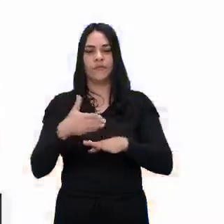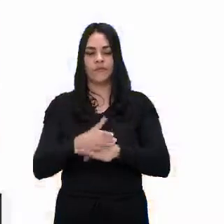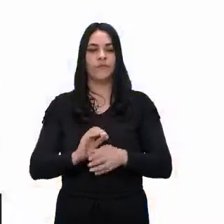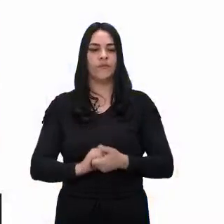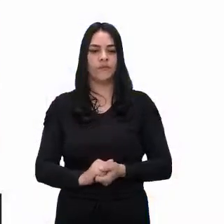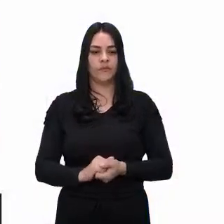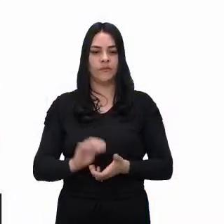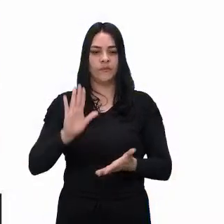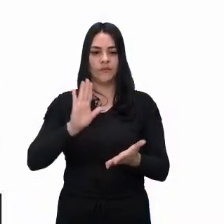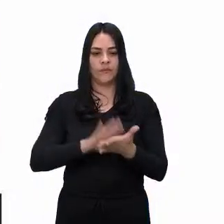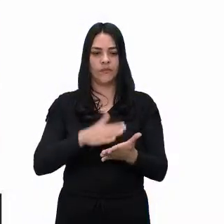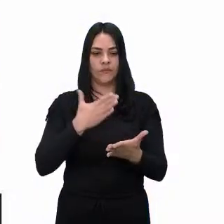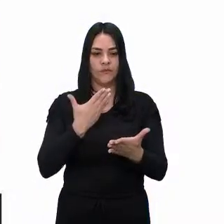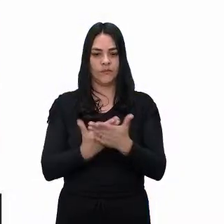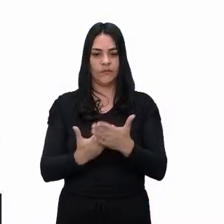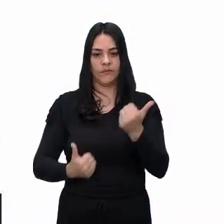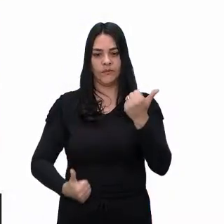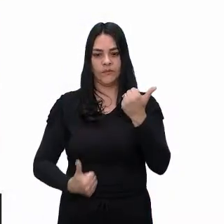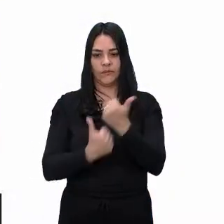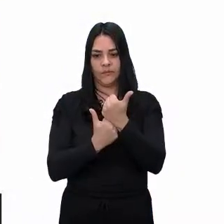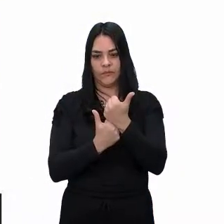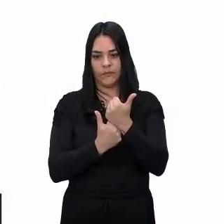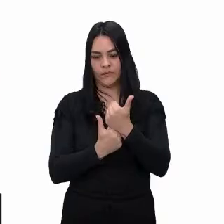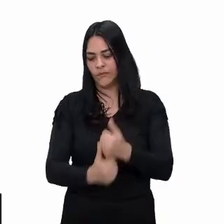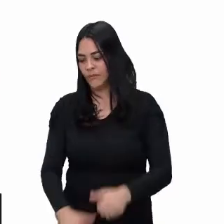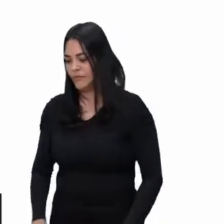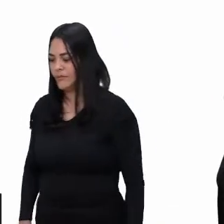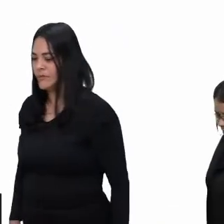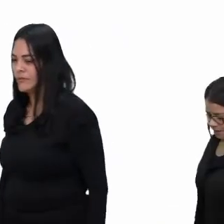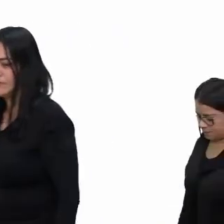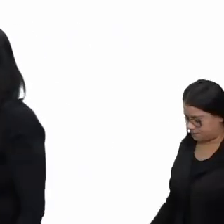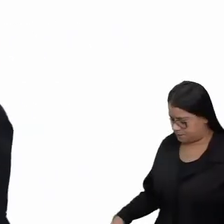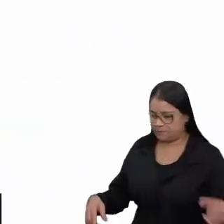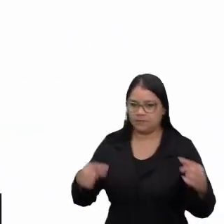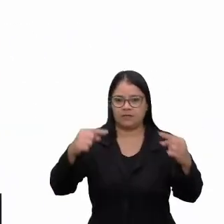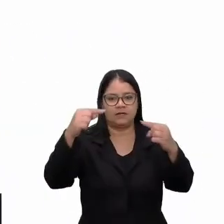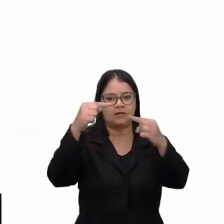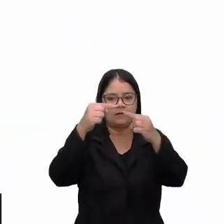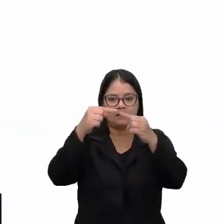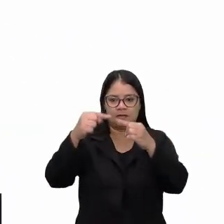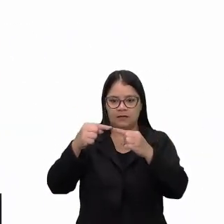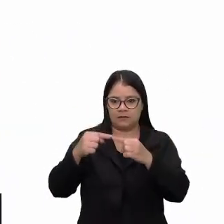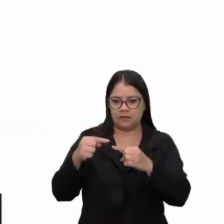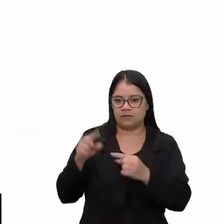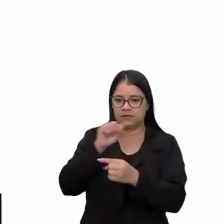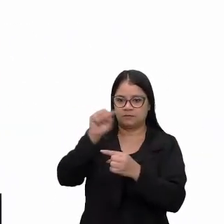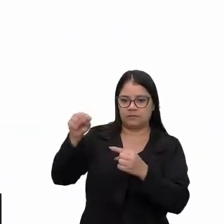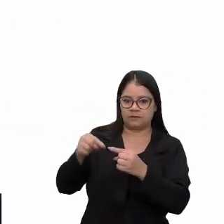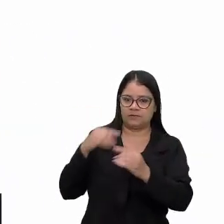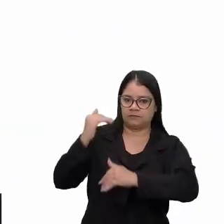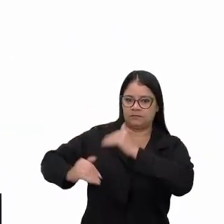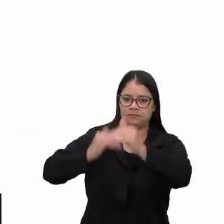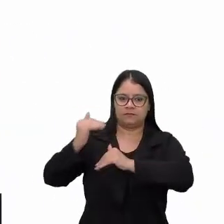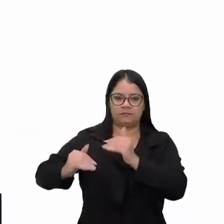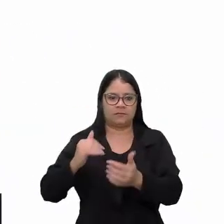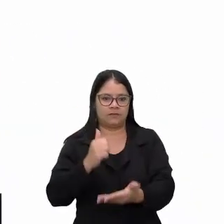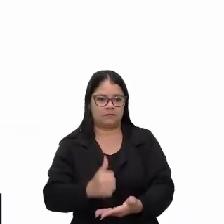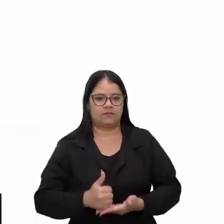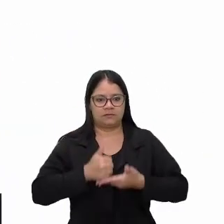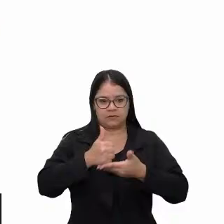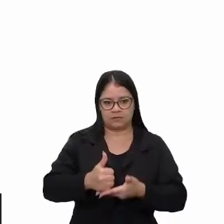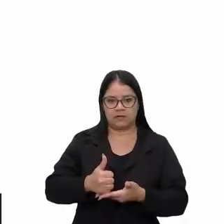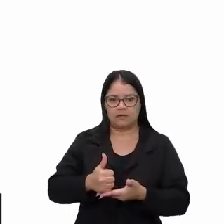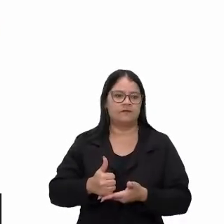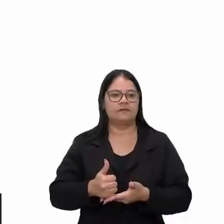eventos voltados à preservação ambiental. Nós estamos alinhados com os Objetivos de Desenvolvimento Sustentáveis, as